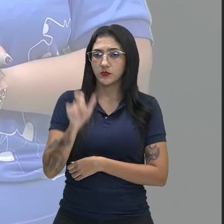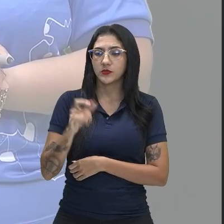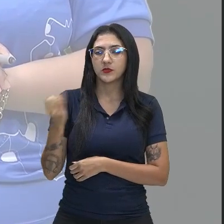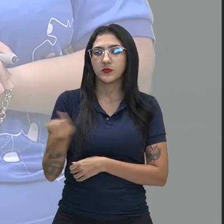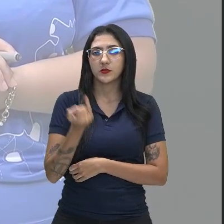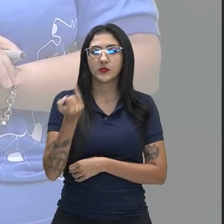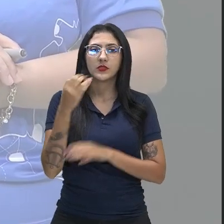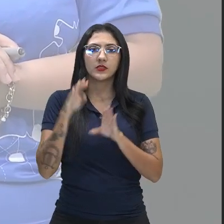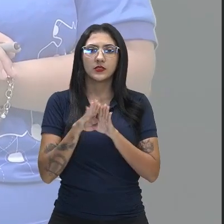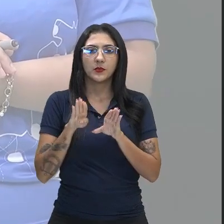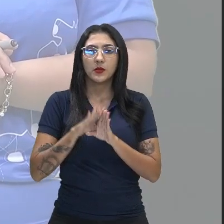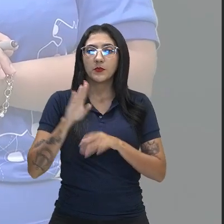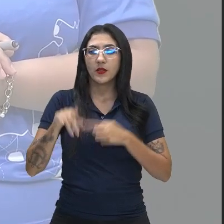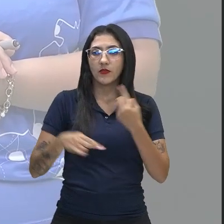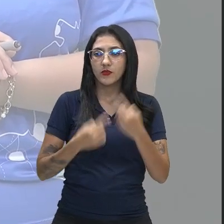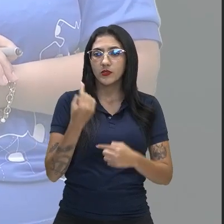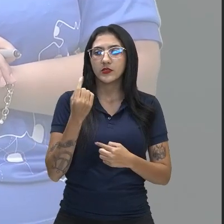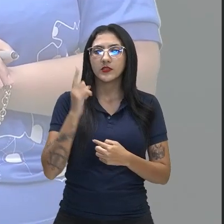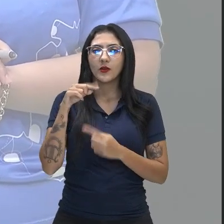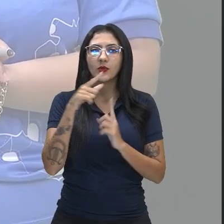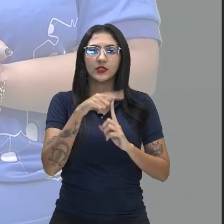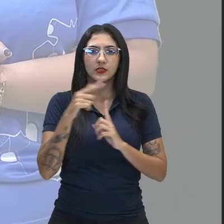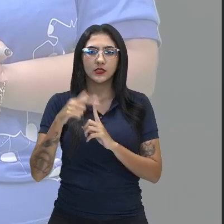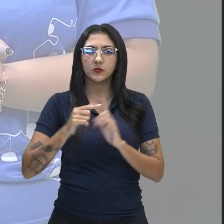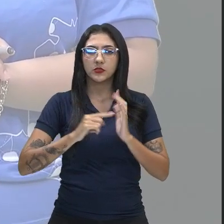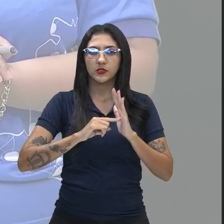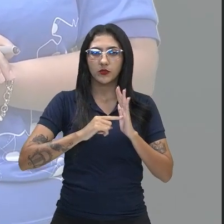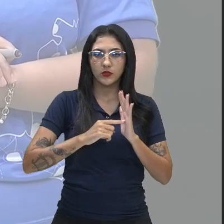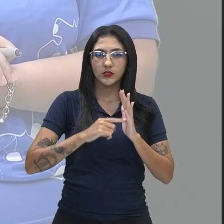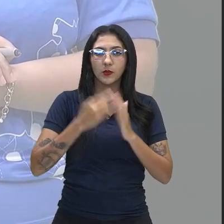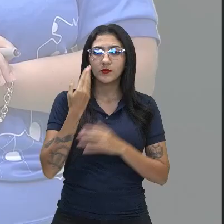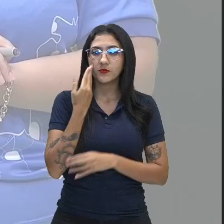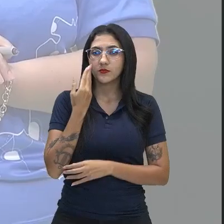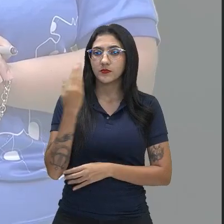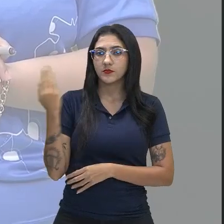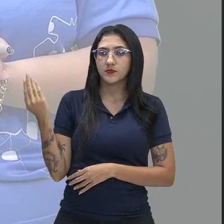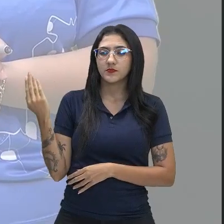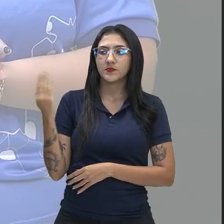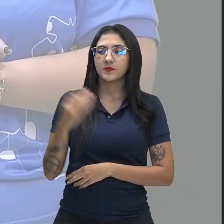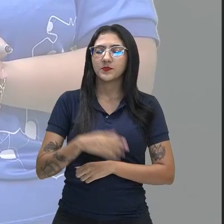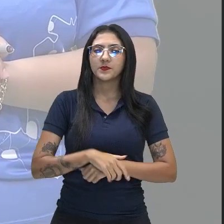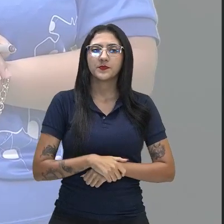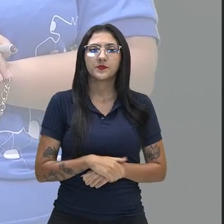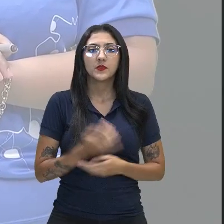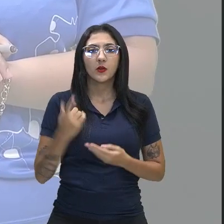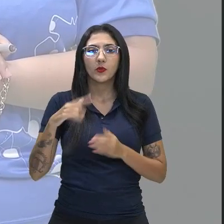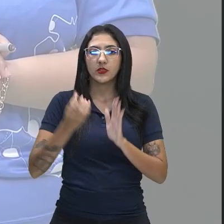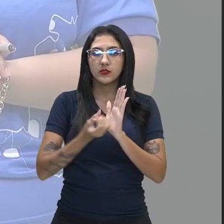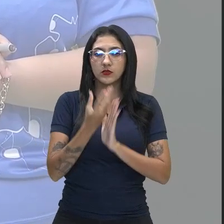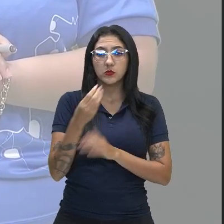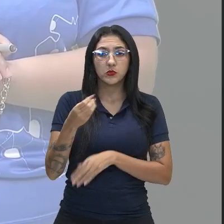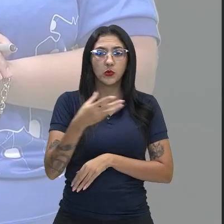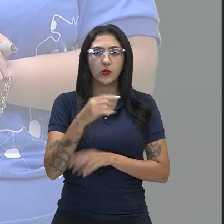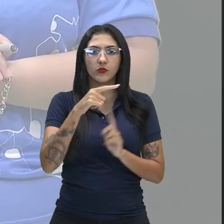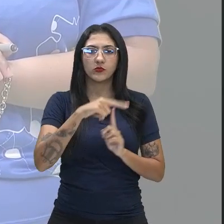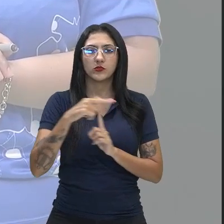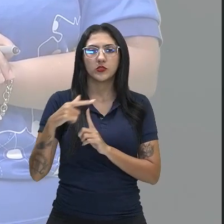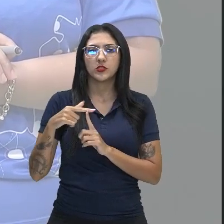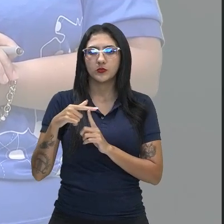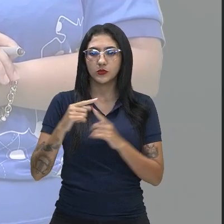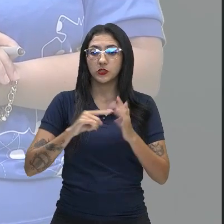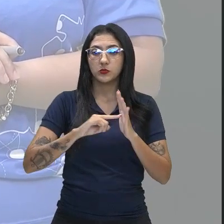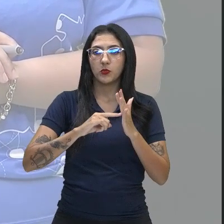a evolução desse tipo de motor de combustão interna, que é Rudolf Diesel. Ele desenvolveu um novo tipo de motor de